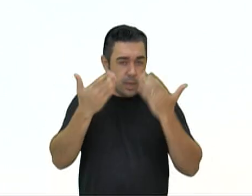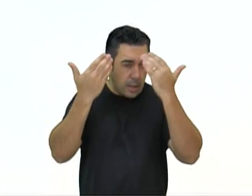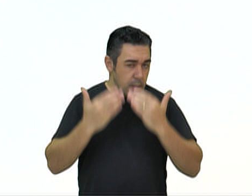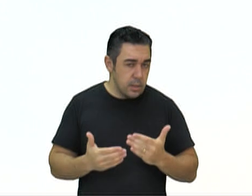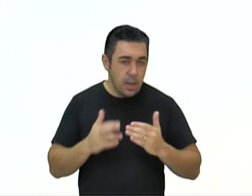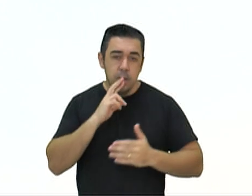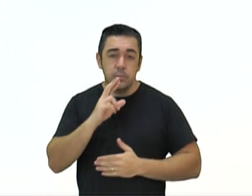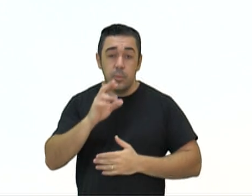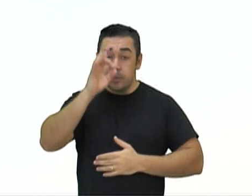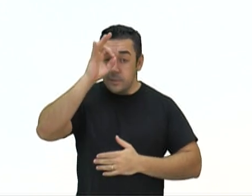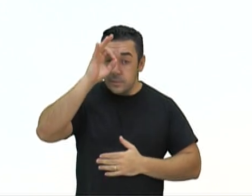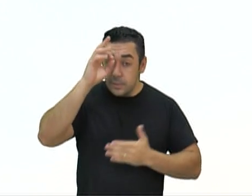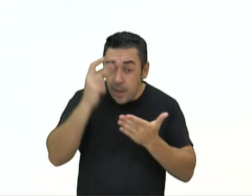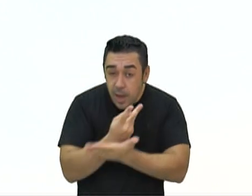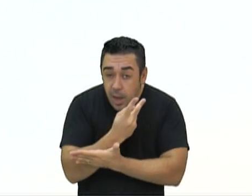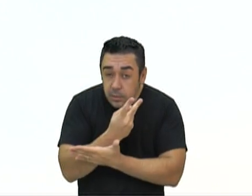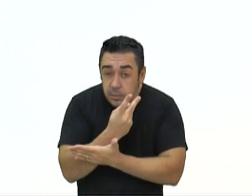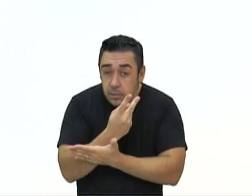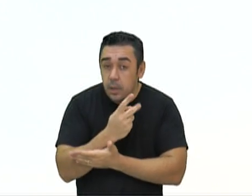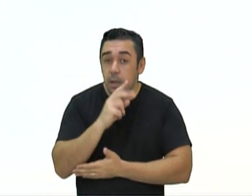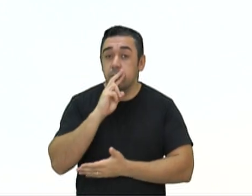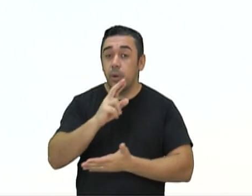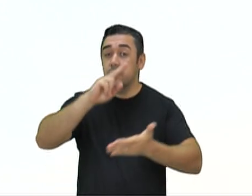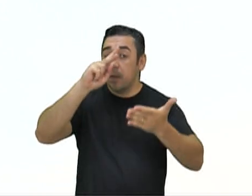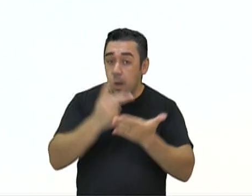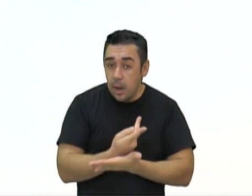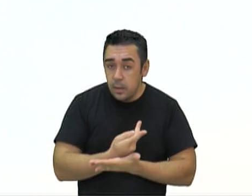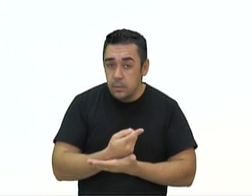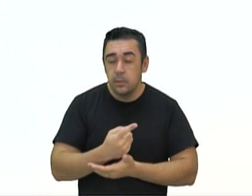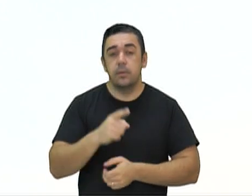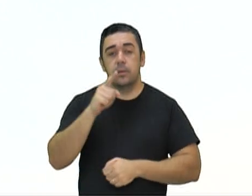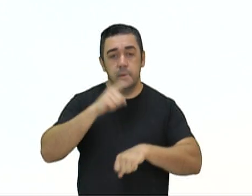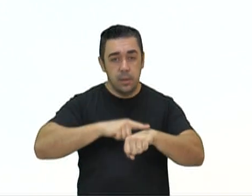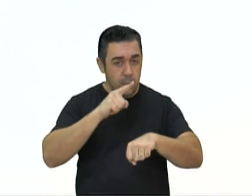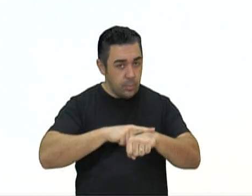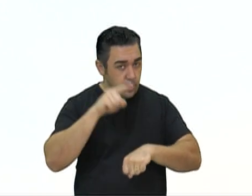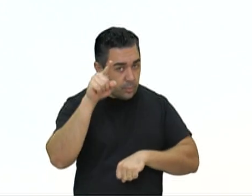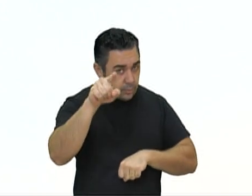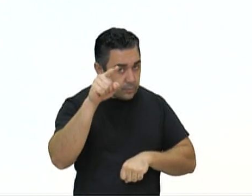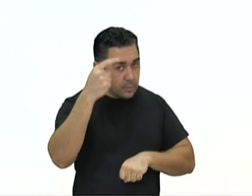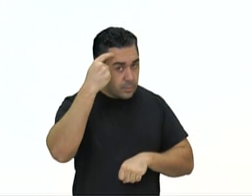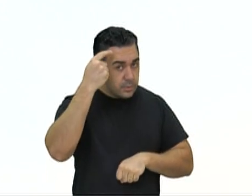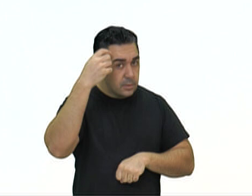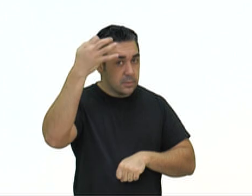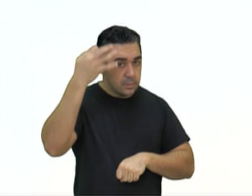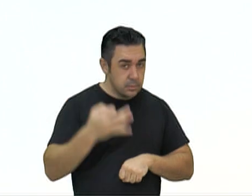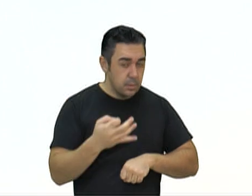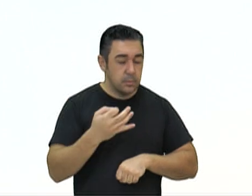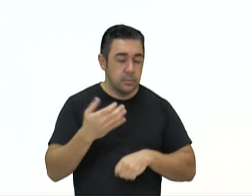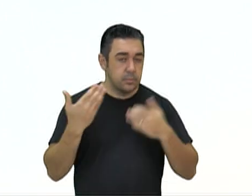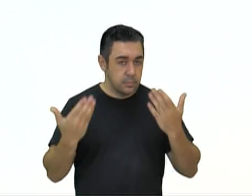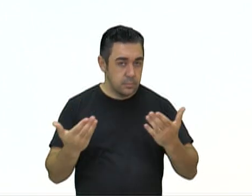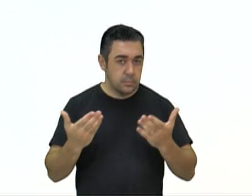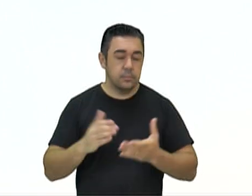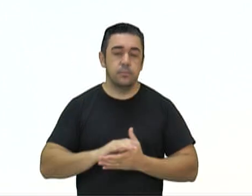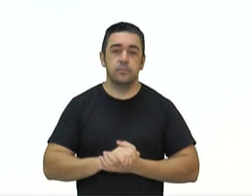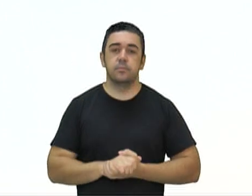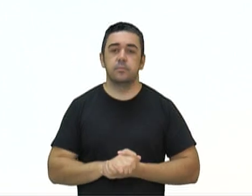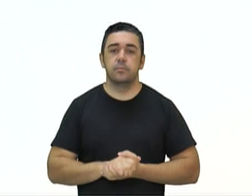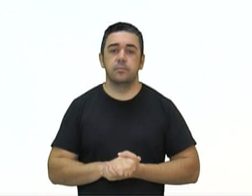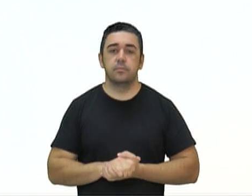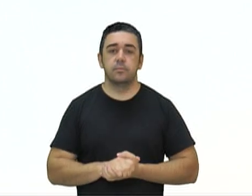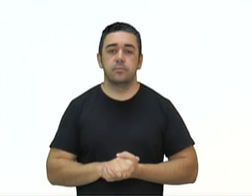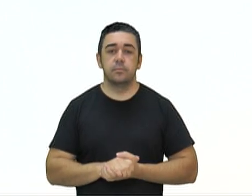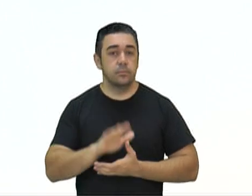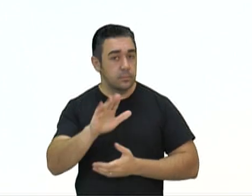marcar apenas a que estiver errada, né? A incorreta. Um tempo para vocês pensarem bem em qual alternativa vão marcar nessa questão.